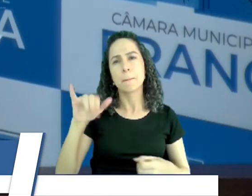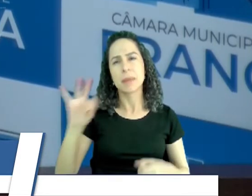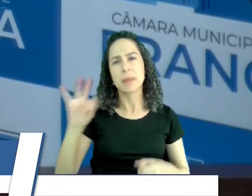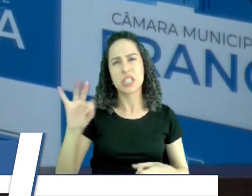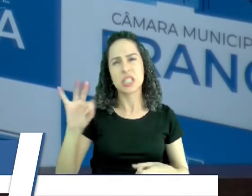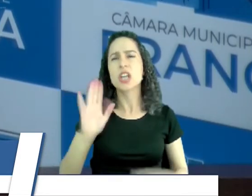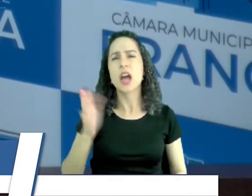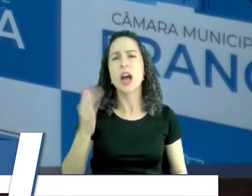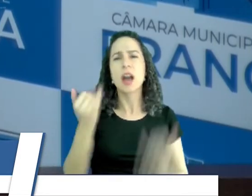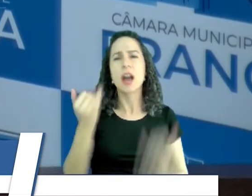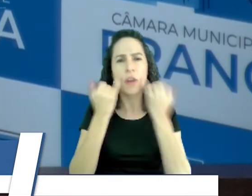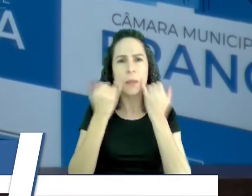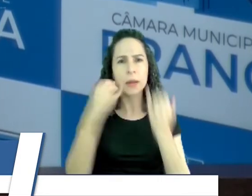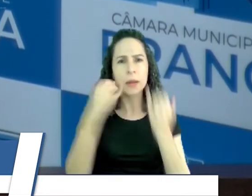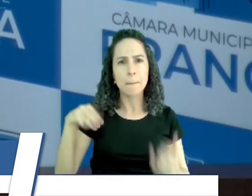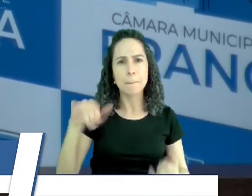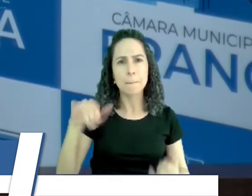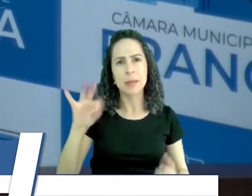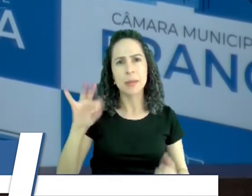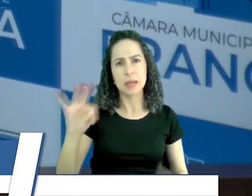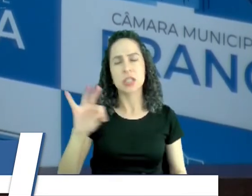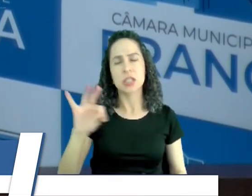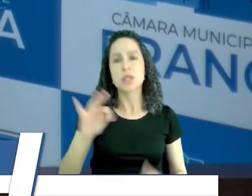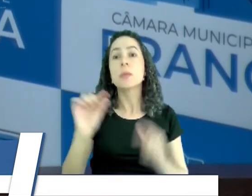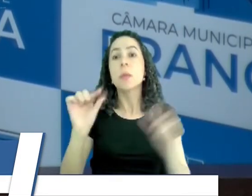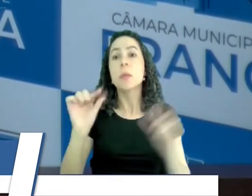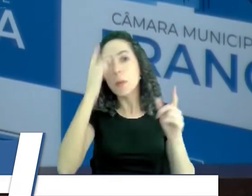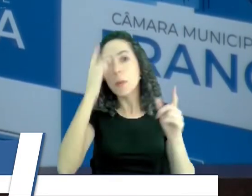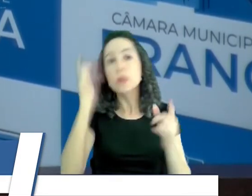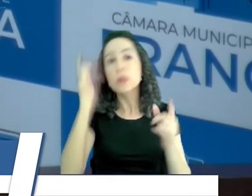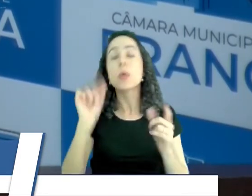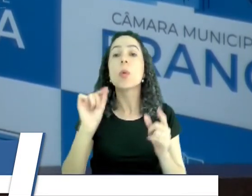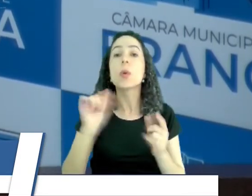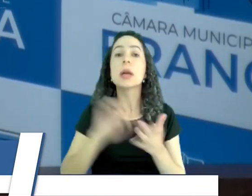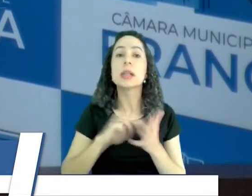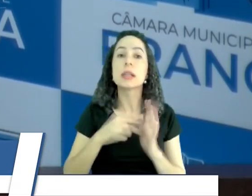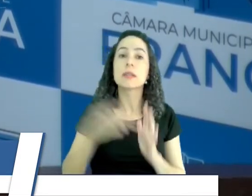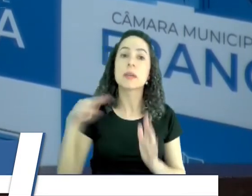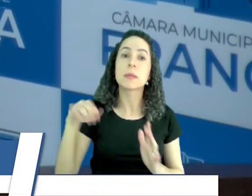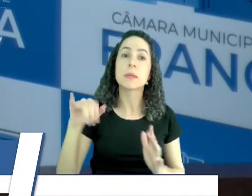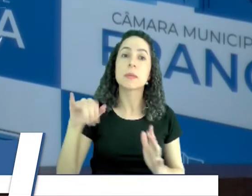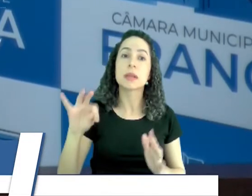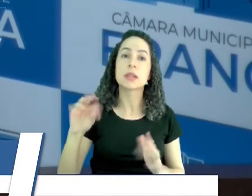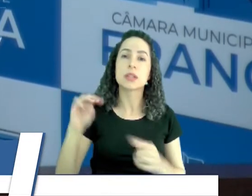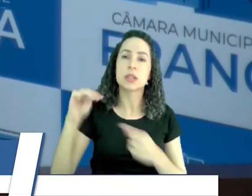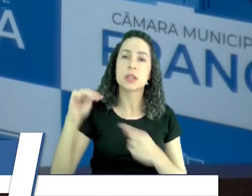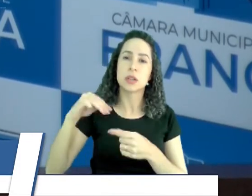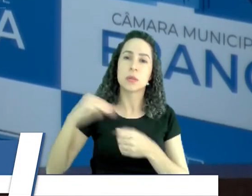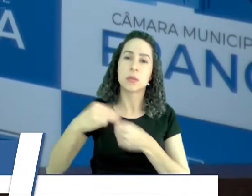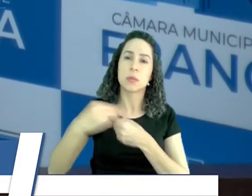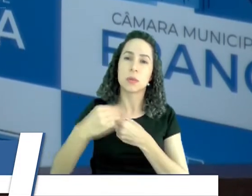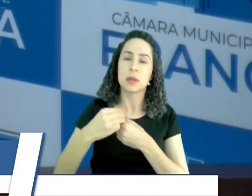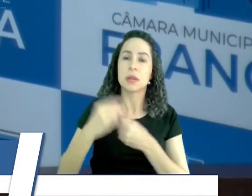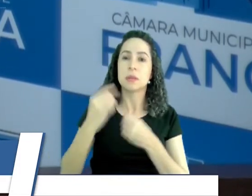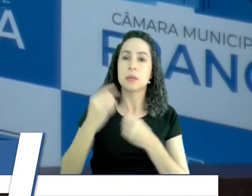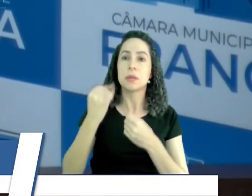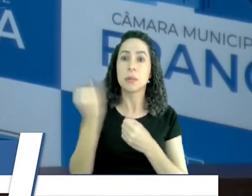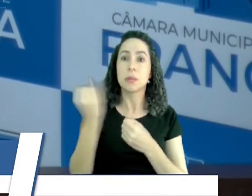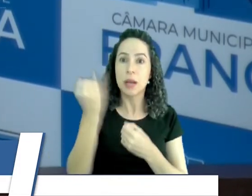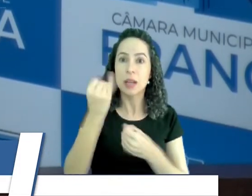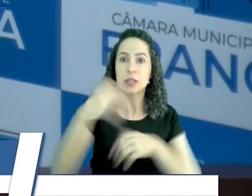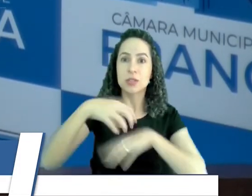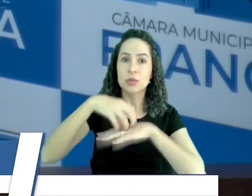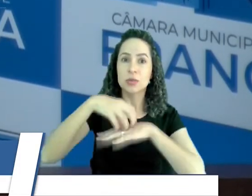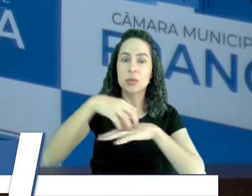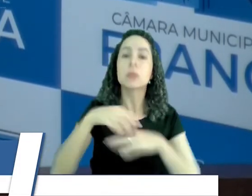MIT, mas eu imagino que poucas pessoas saibam de fato o que é o MIT, Município de Interesse Turístico. E o que é um Município de